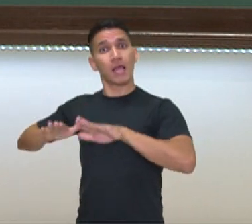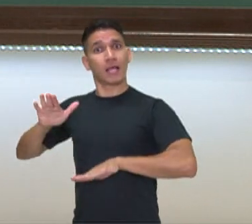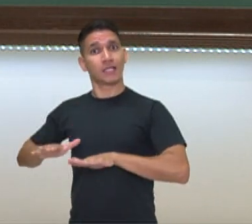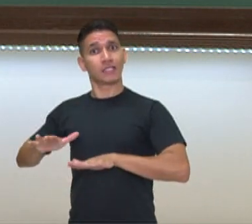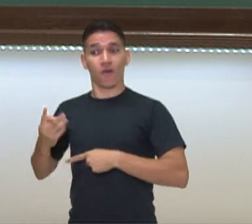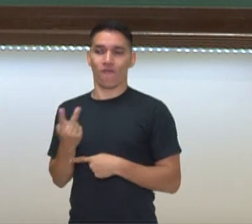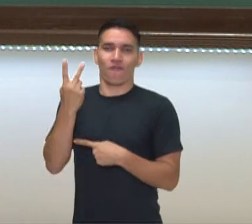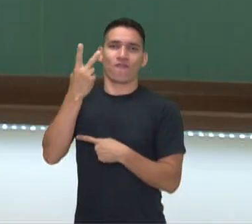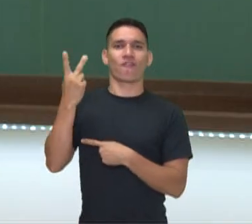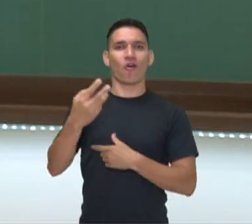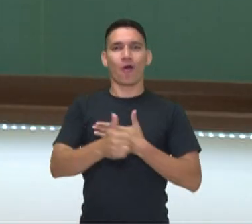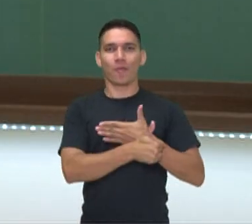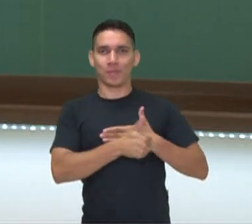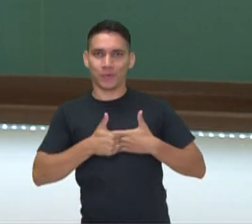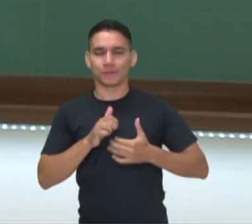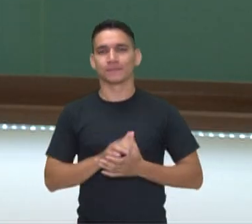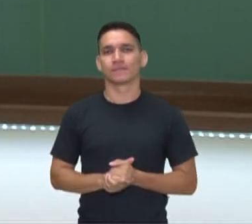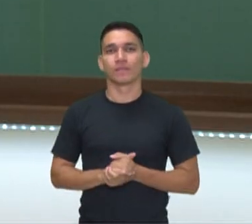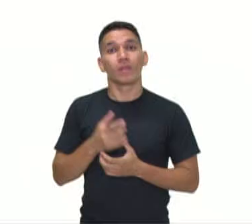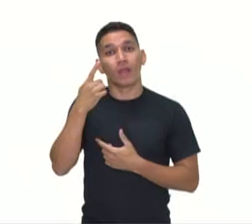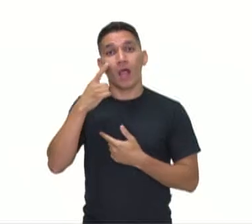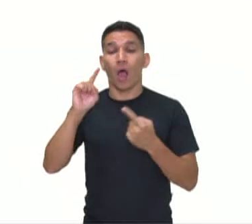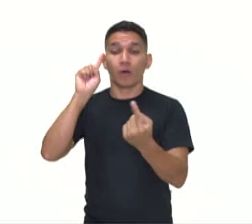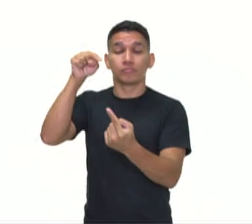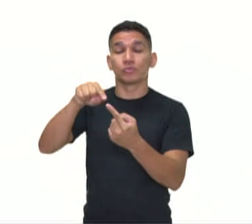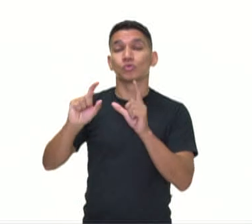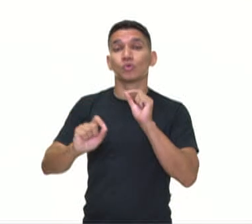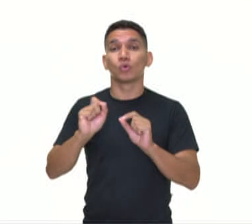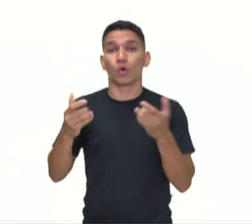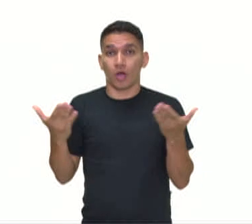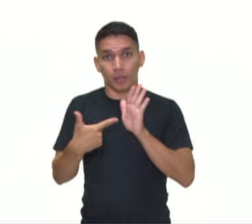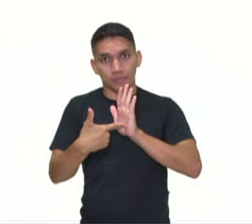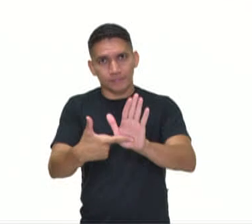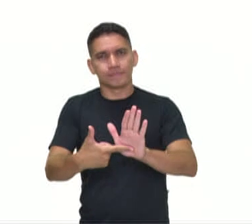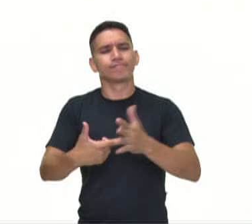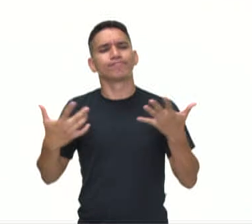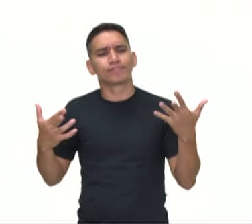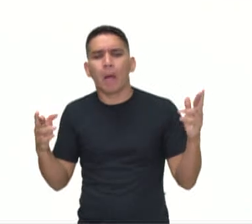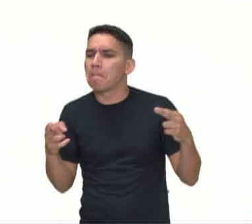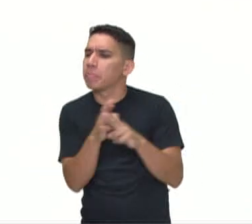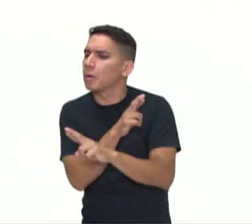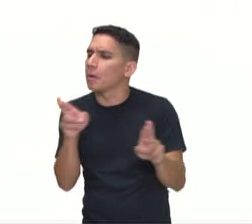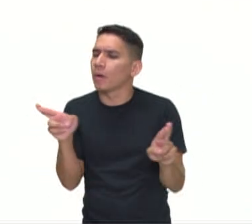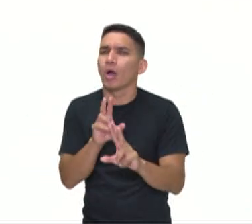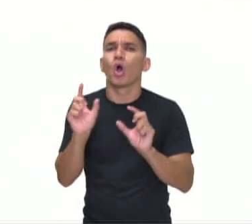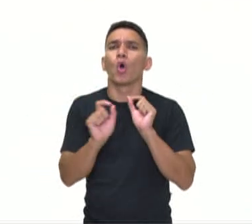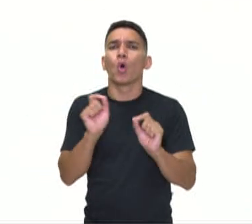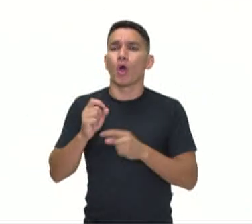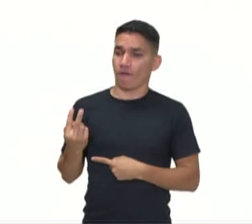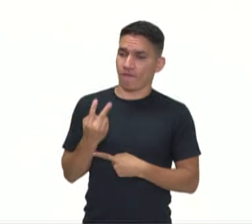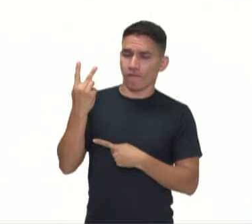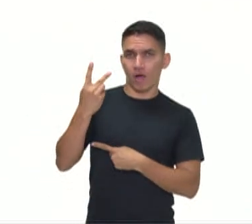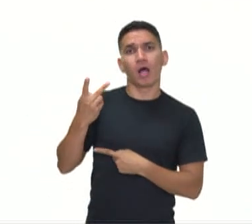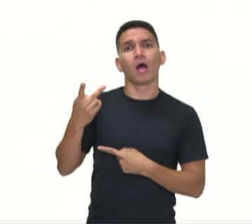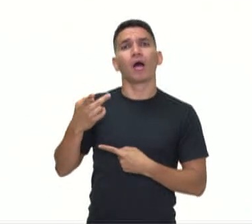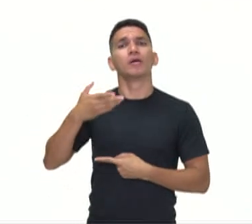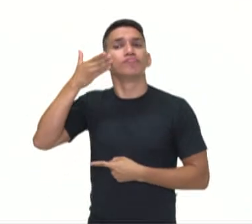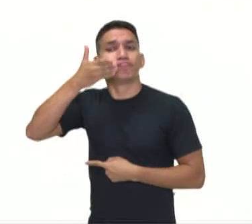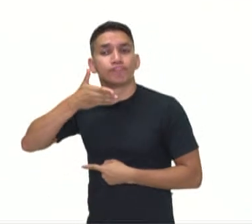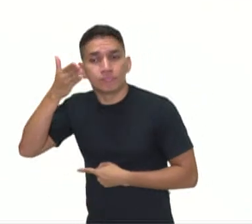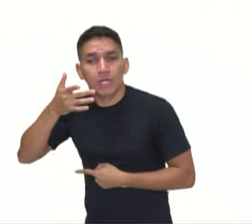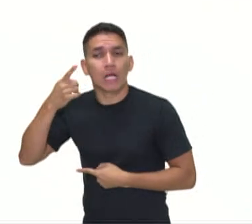Então, os objetivos da aula de hoje são relacionar o debate sobre valores às discussões éticas, compreender aí